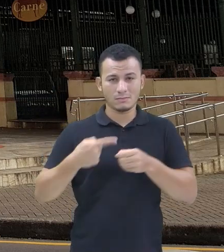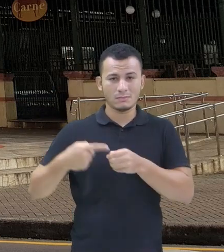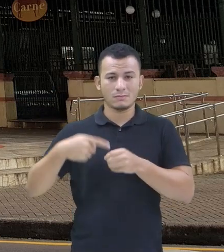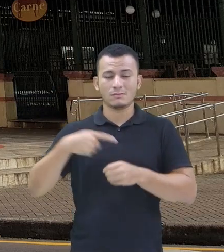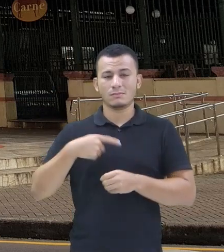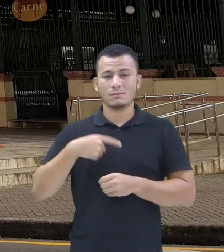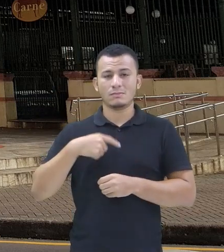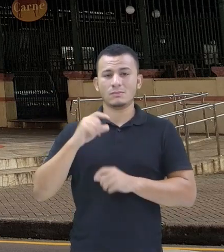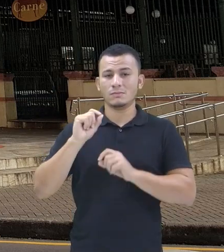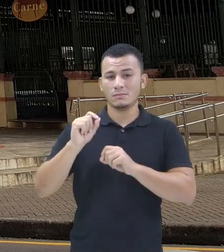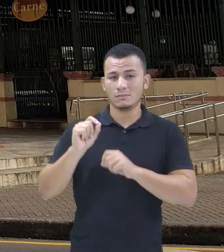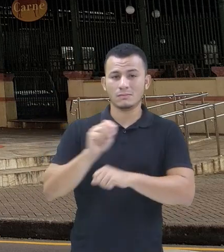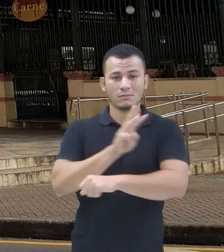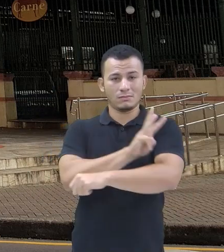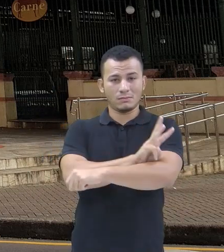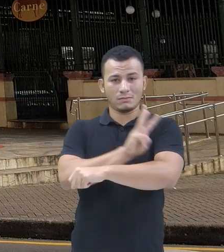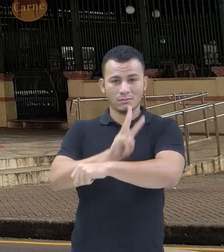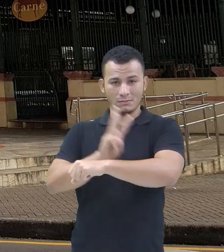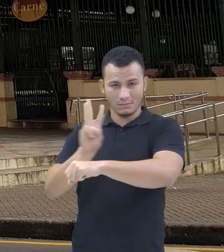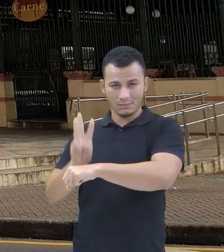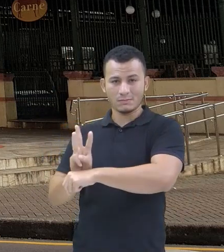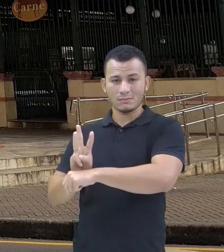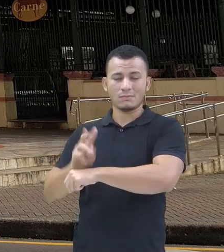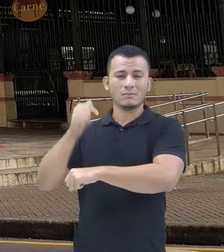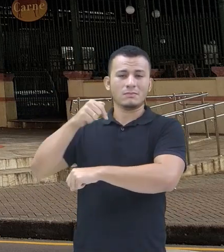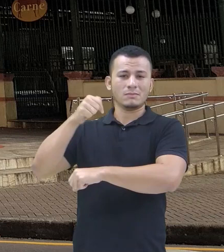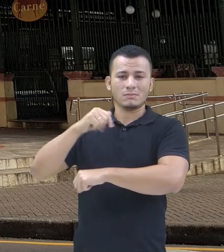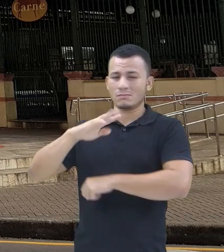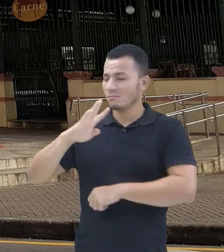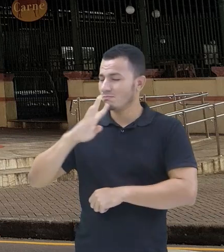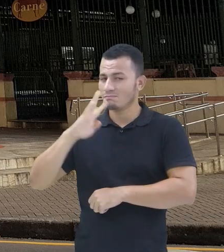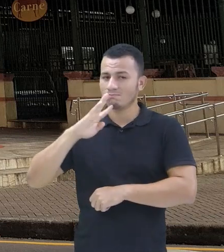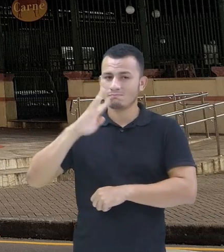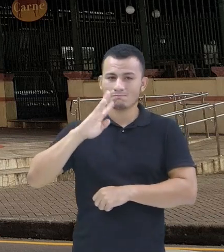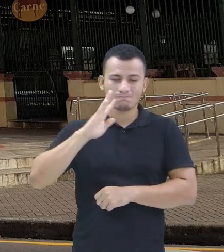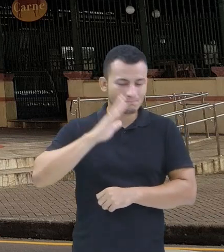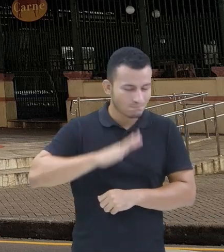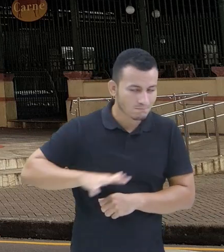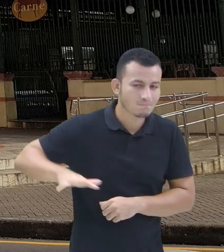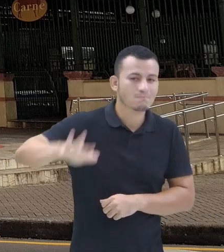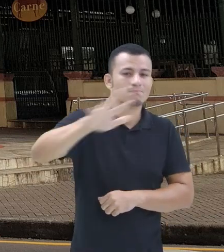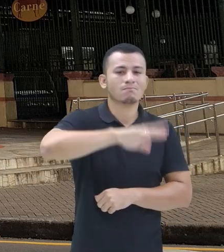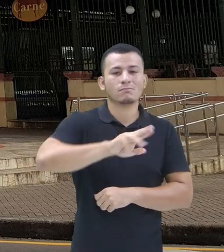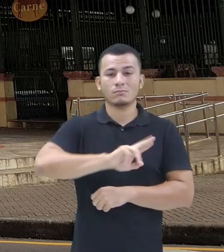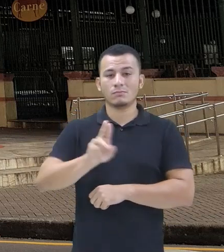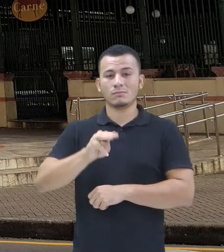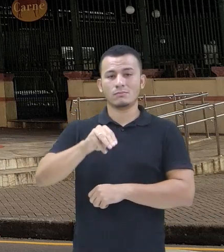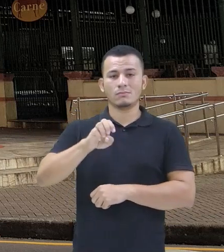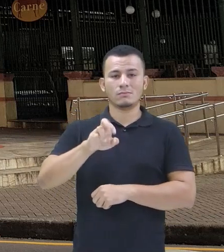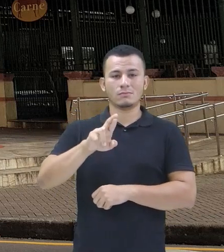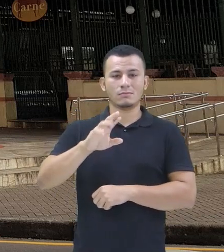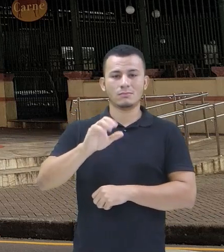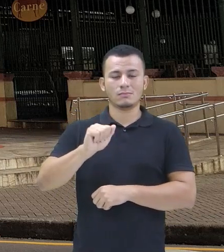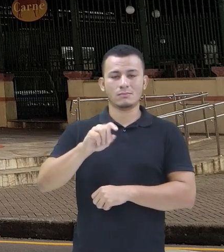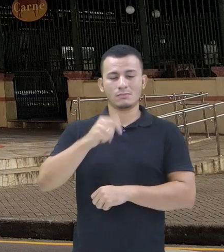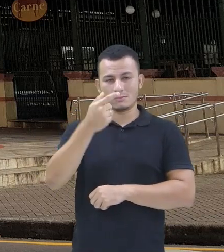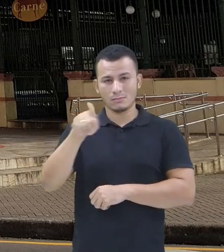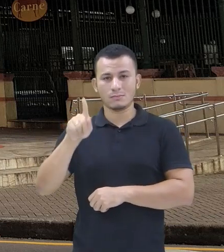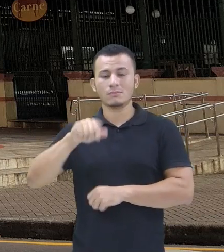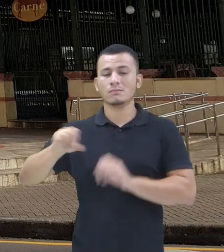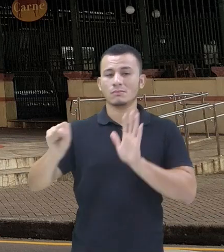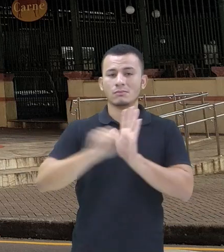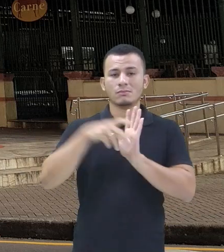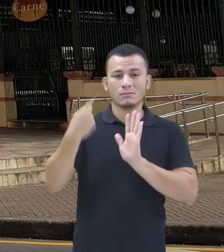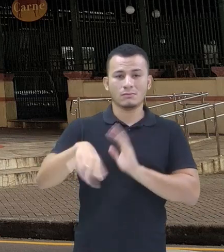está o Mercado Municipal Adolfo Lisboa, o mais conhecido como Mercadão, um dos símbolos culturais